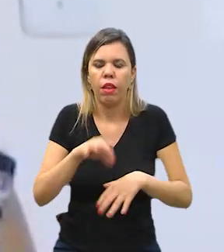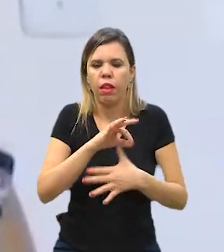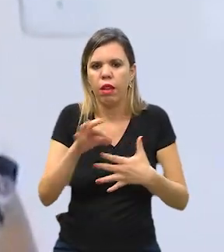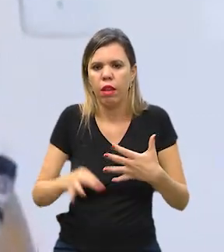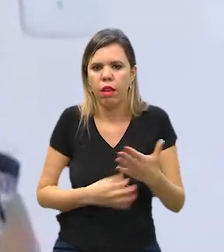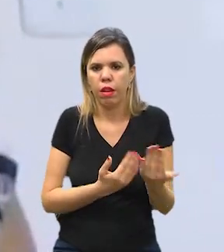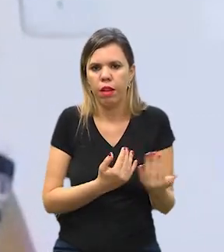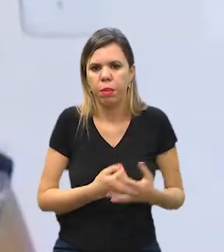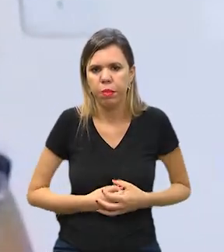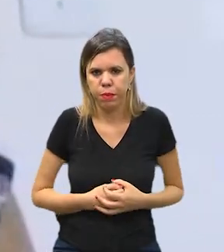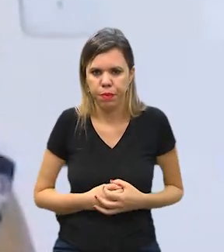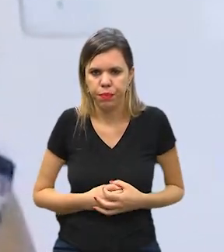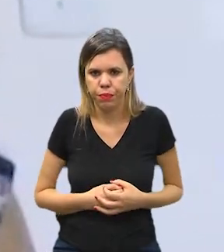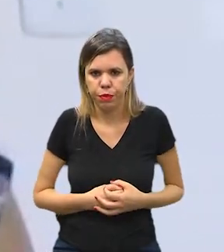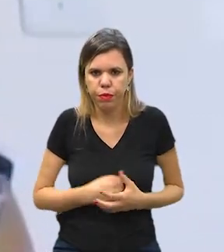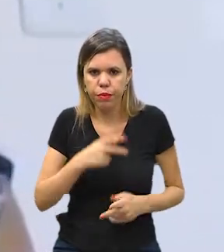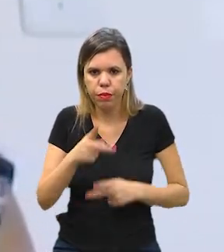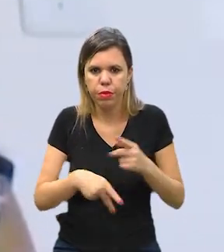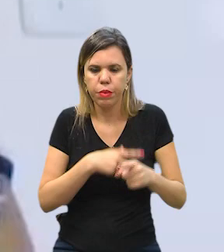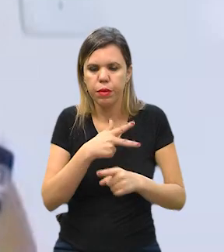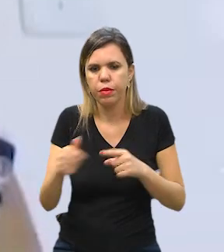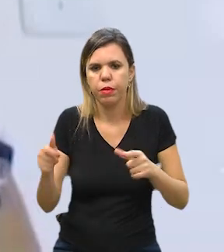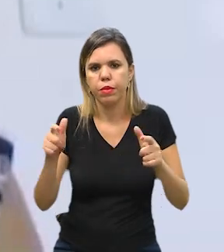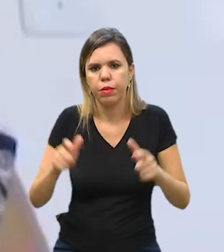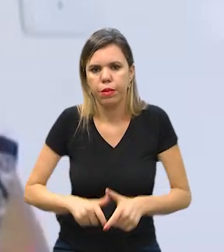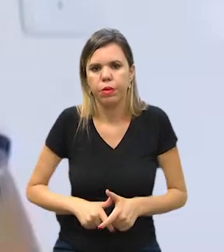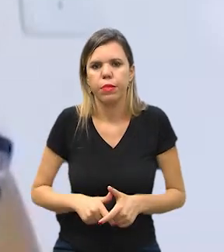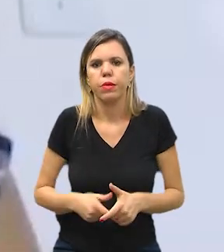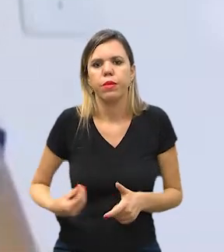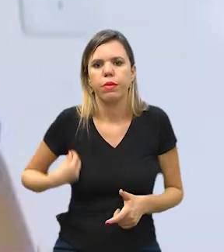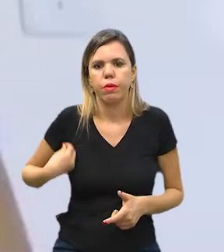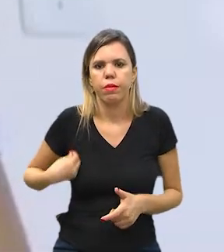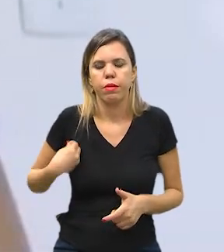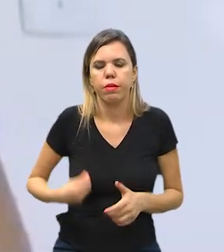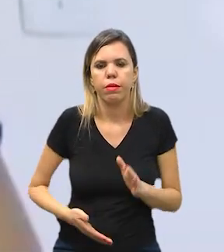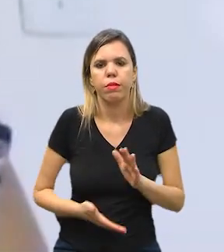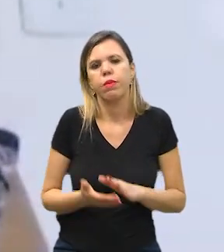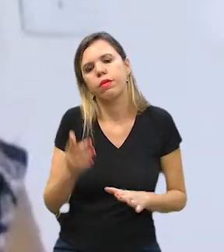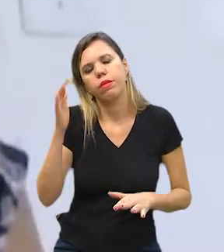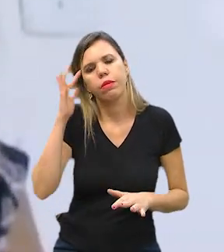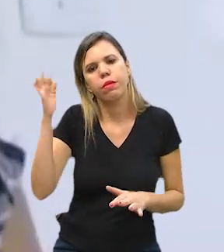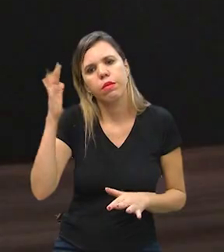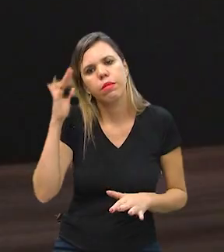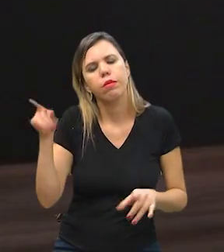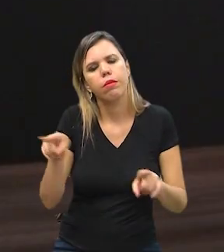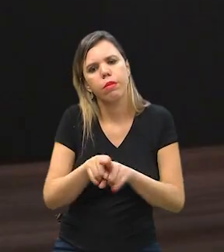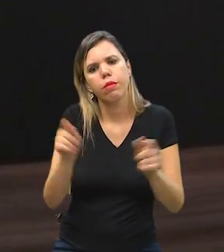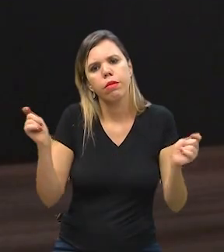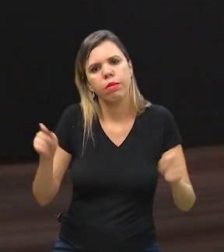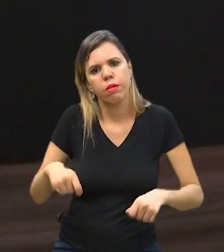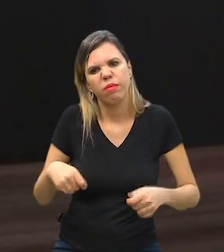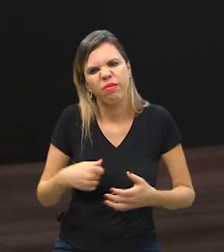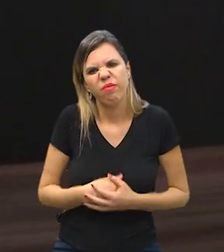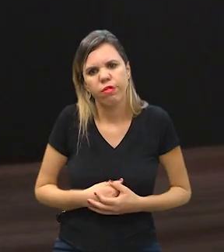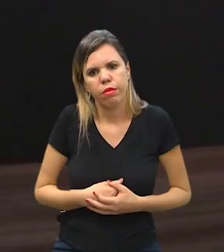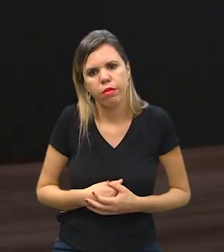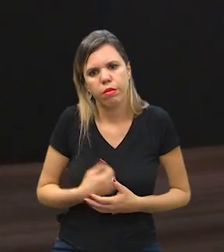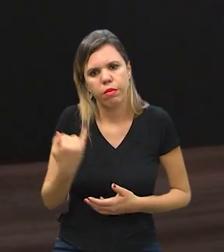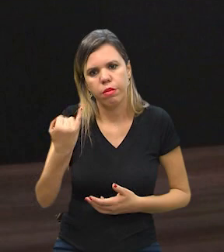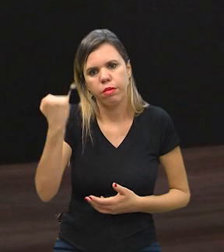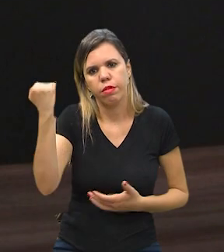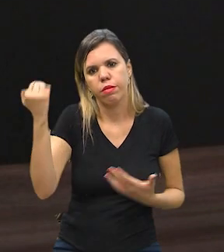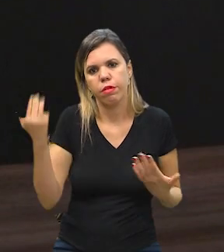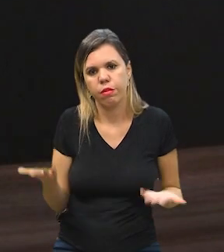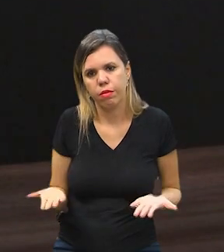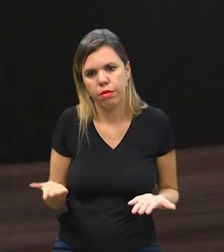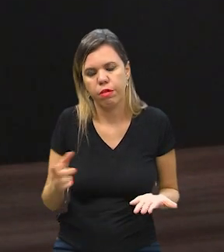que fornecer essas ferramentas para esses jovens, para que eles saiam desse lugar aí do existir, do sonhar, da